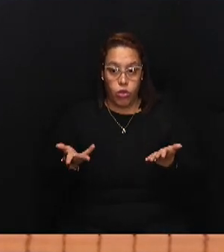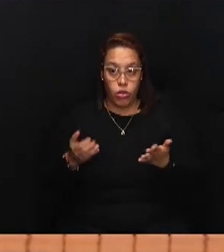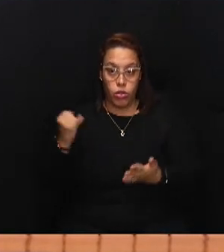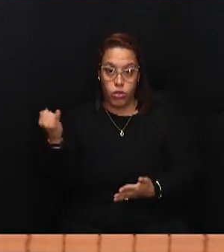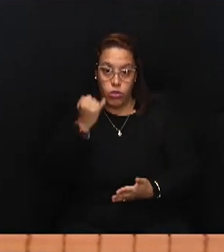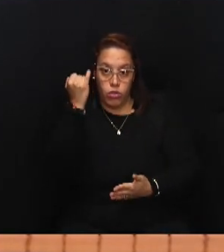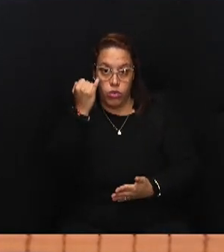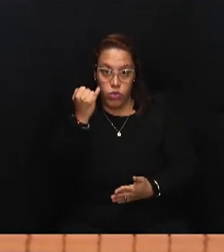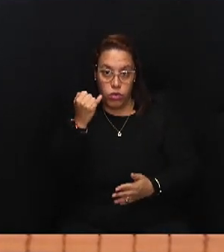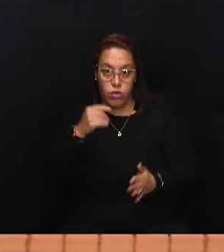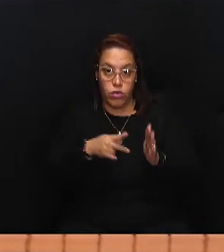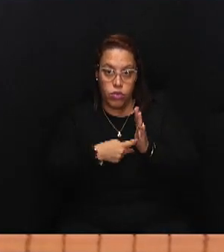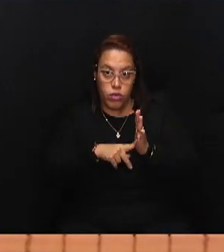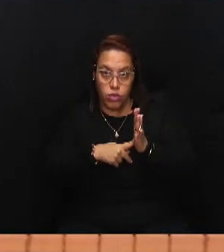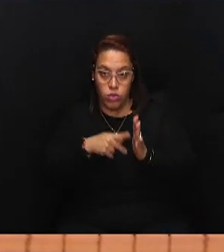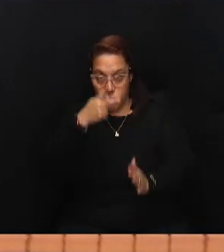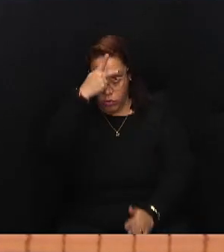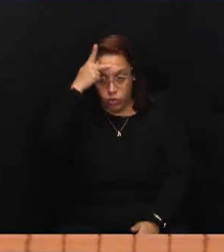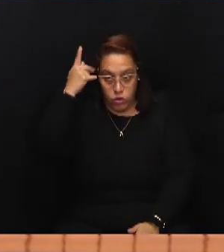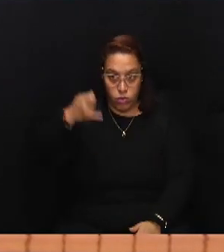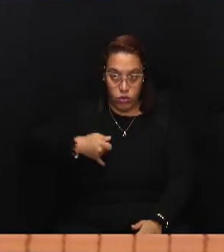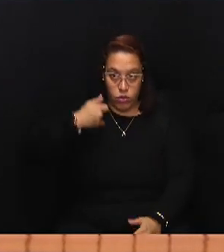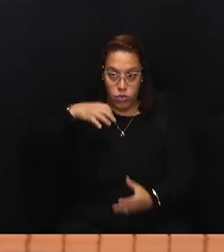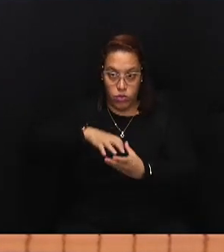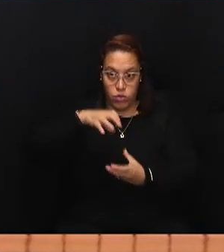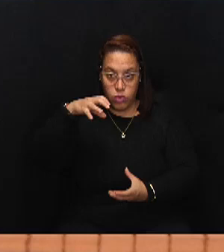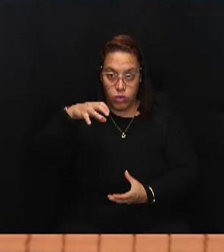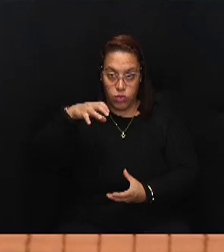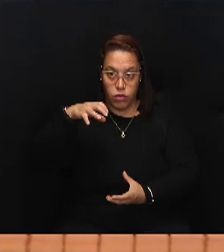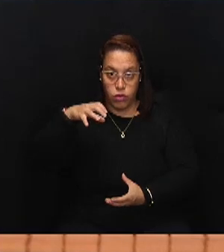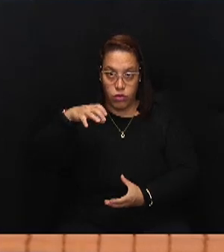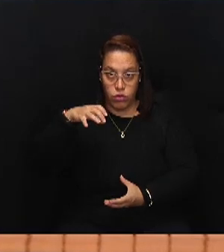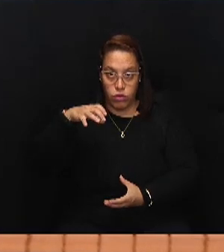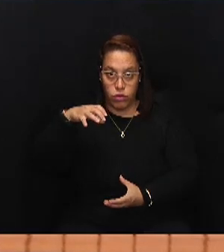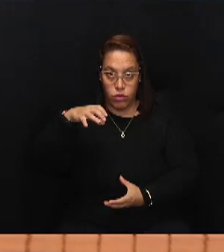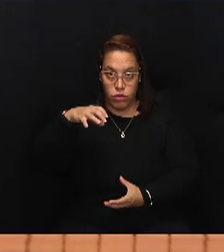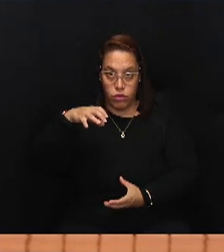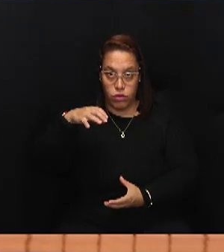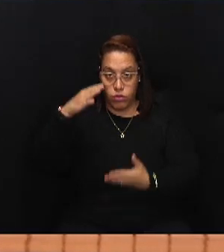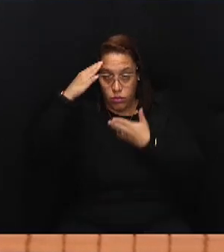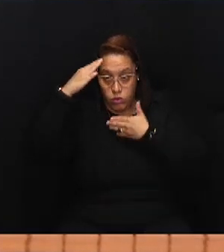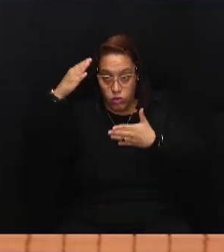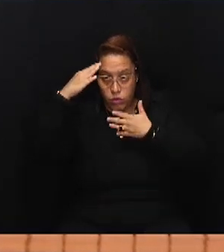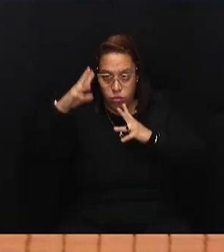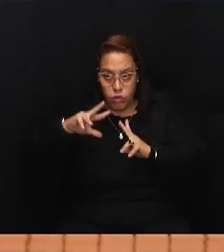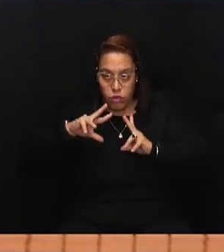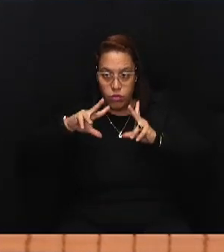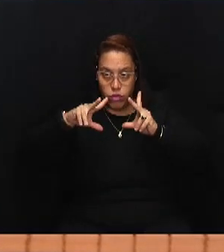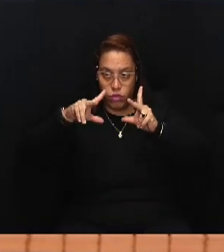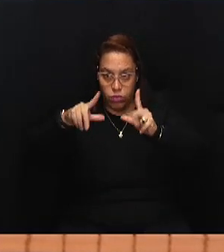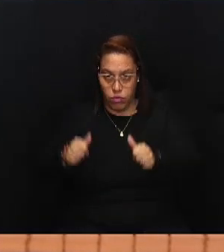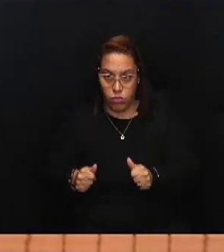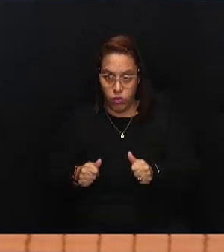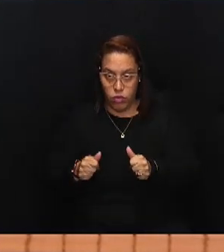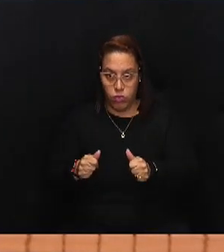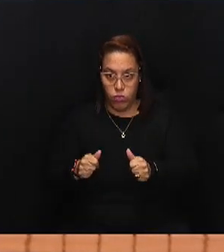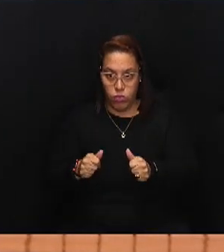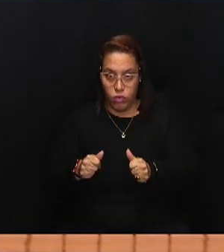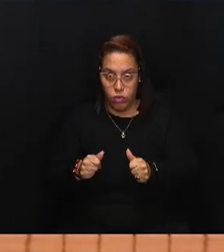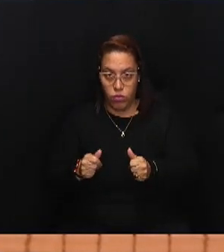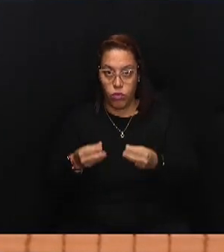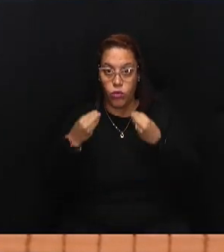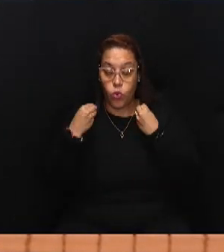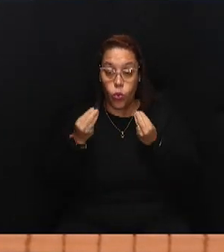as pessoas idosas, tá, Diego? Então, eu gostaria, assim, de agradecer aqui muito como está